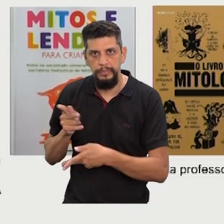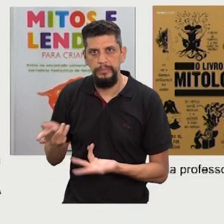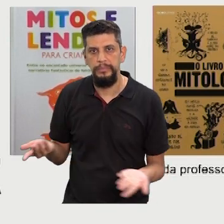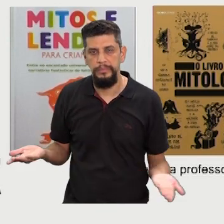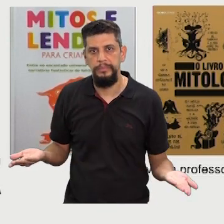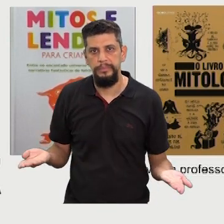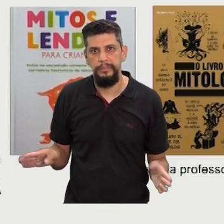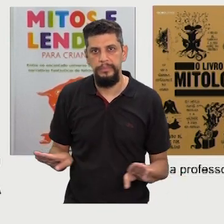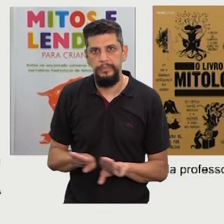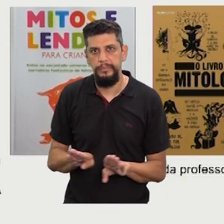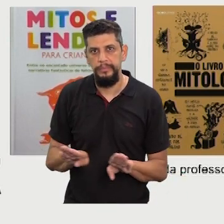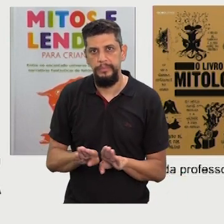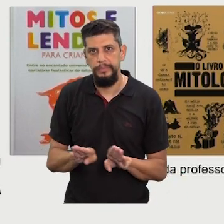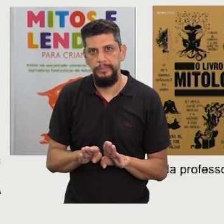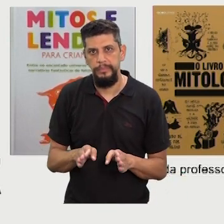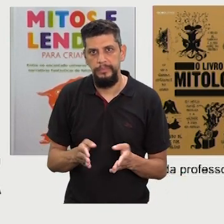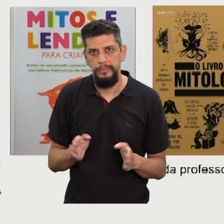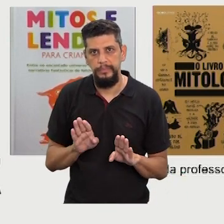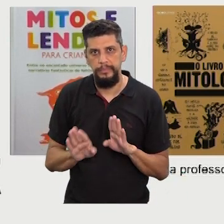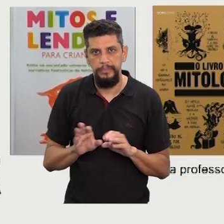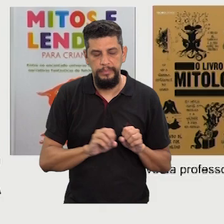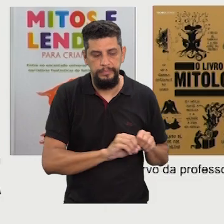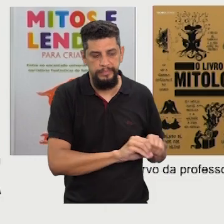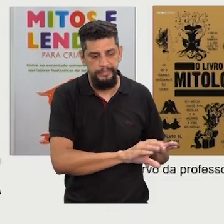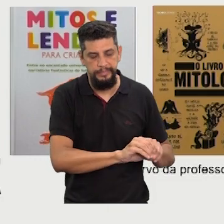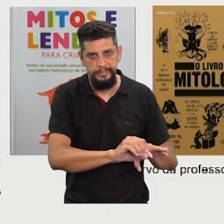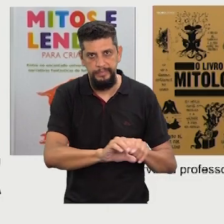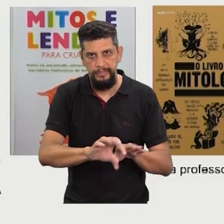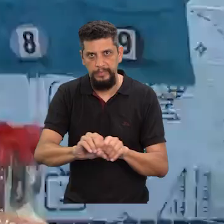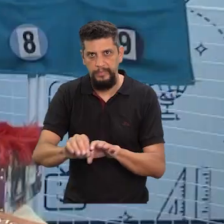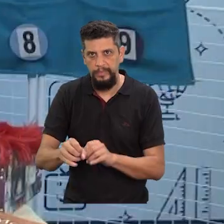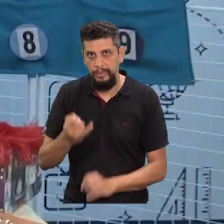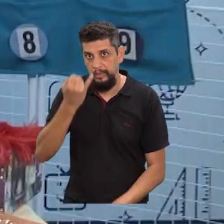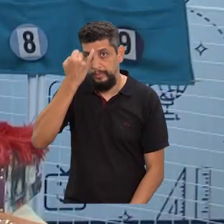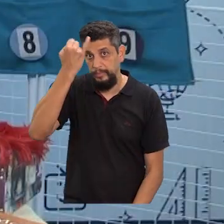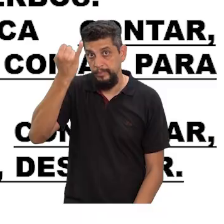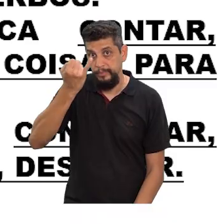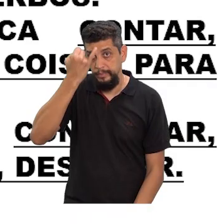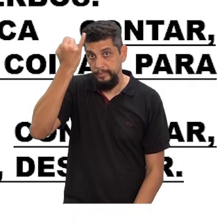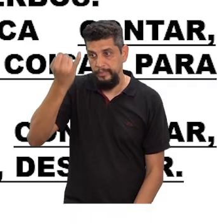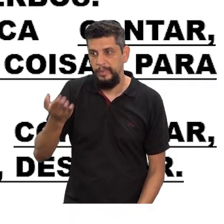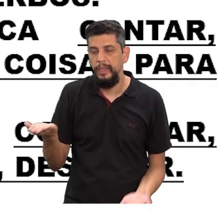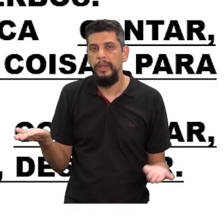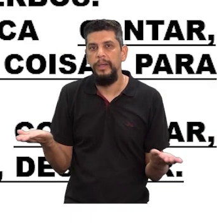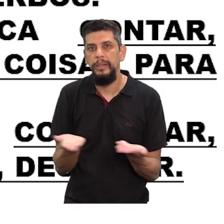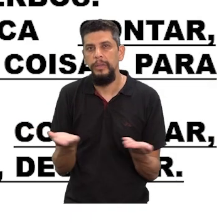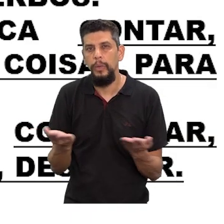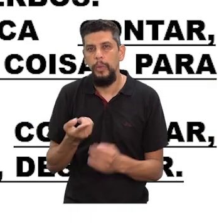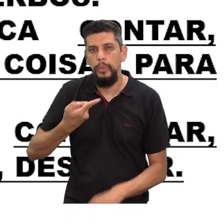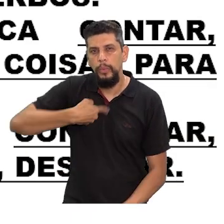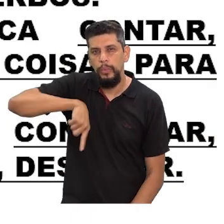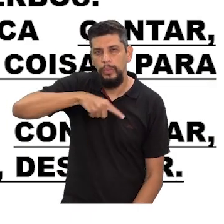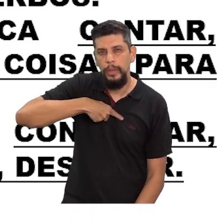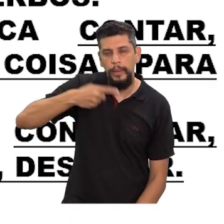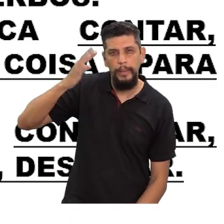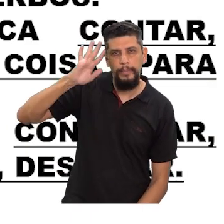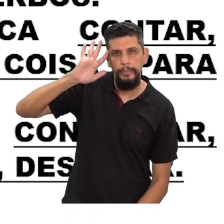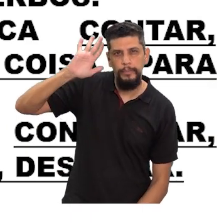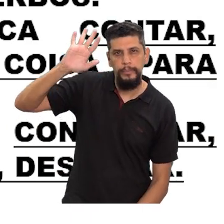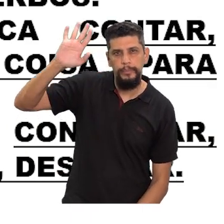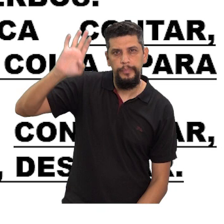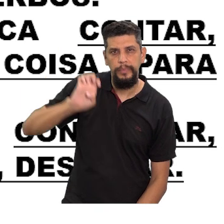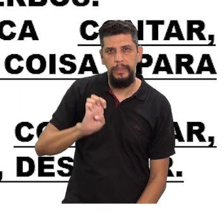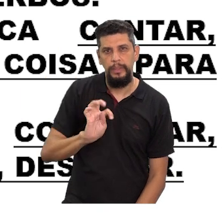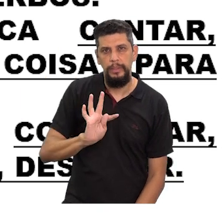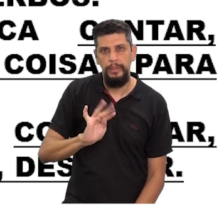trabalha temáticas universais e muitas vezes quer ensinar alguma coisa, né, expõe uma ideia ou uma doutrina. Agora, gente, pensando na